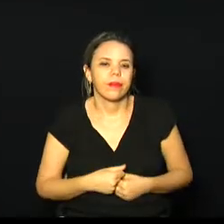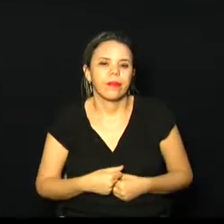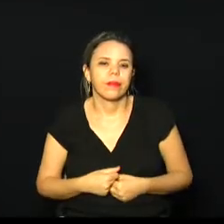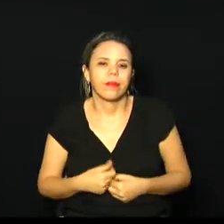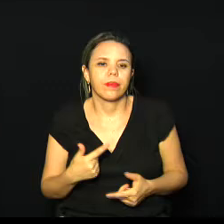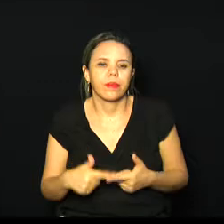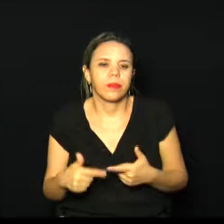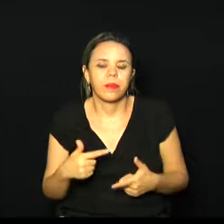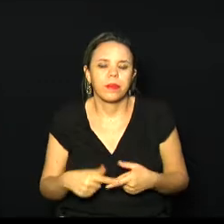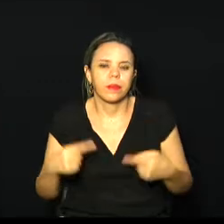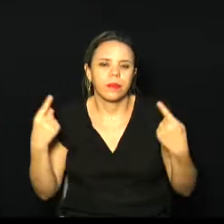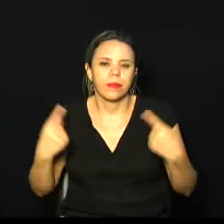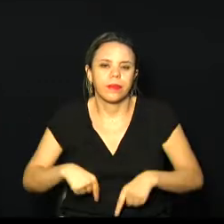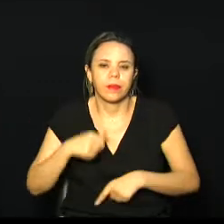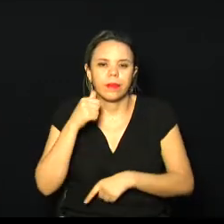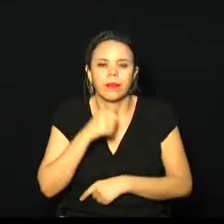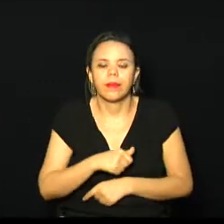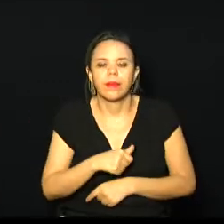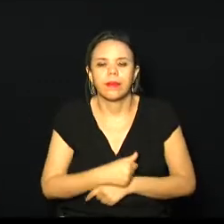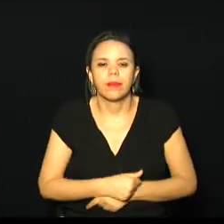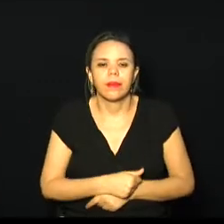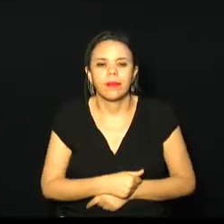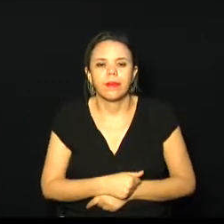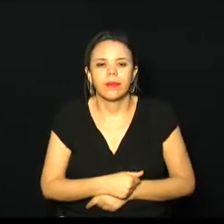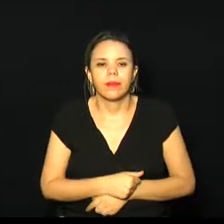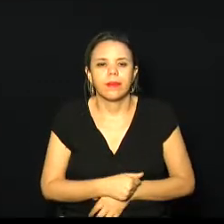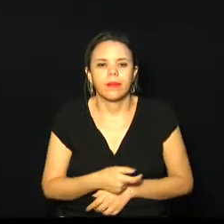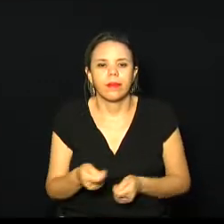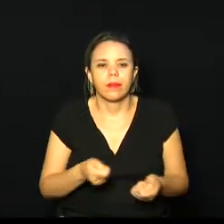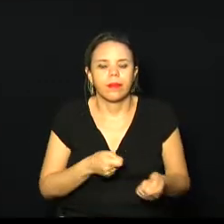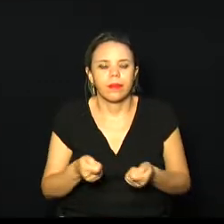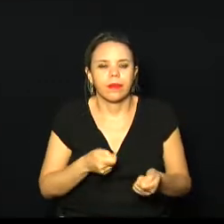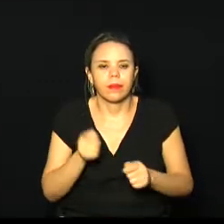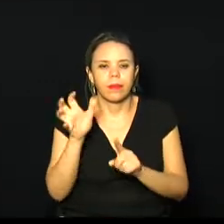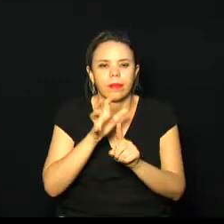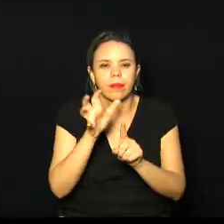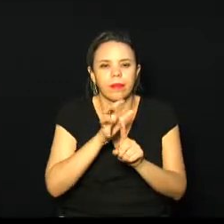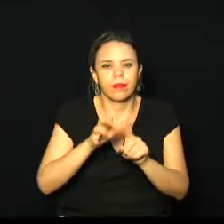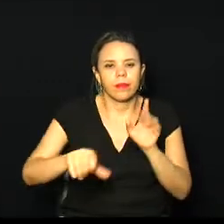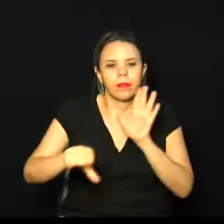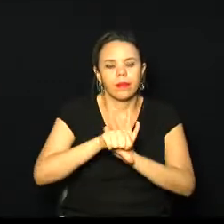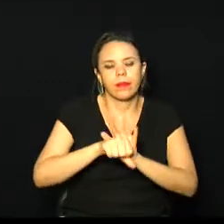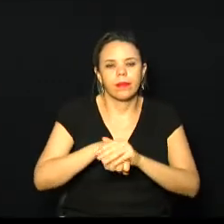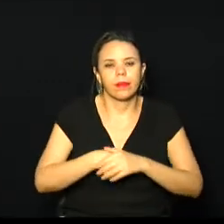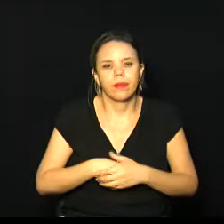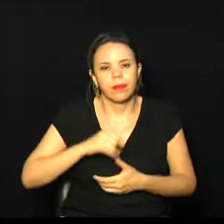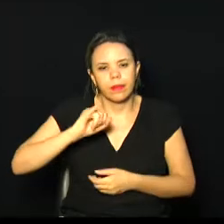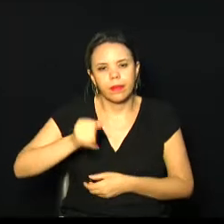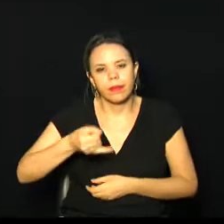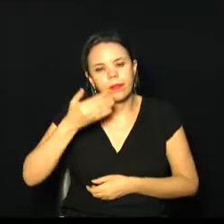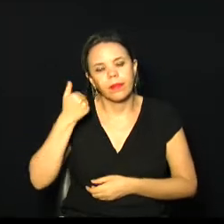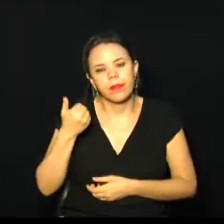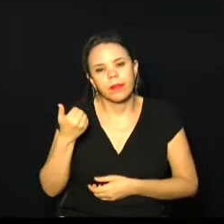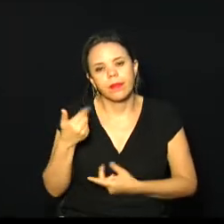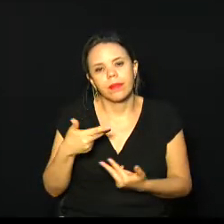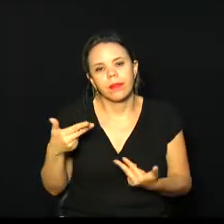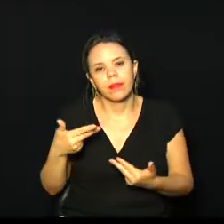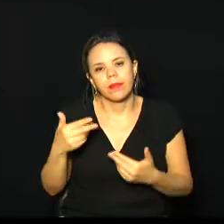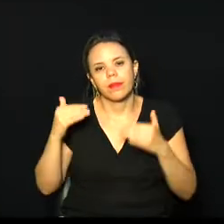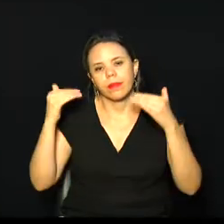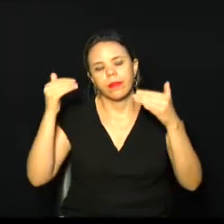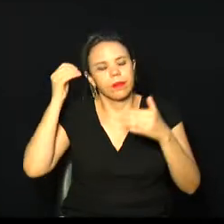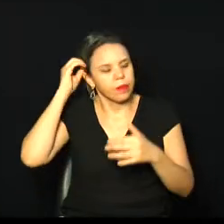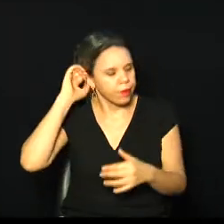sexo feminino. Né? É imprescindível o dolo específico de dominar, oprimir e discriminar, aproveitando-se dessa situação de